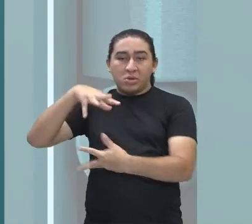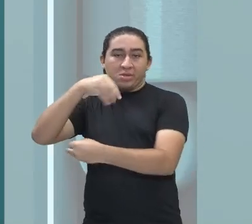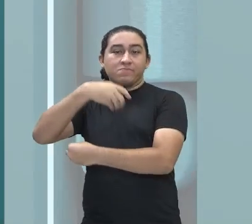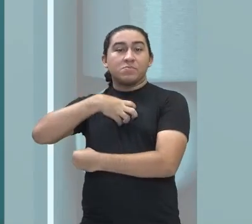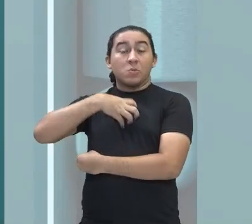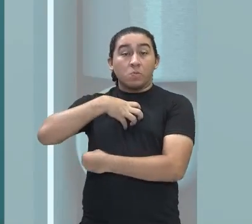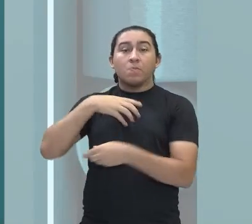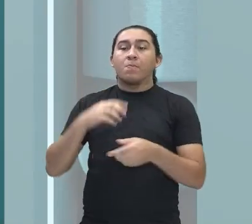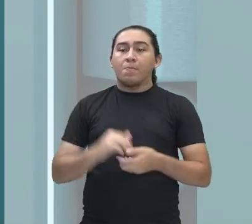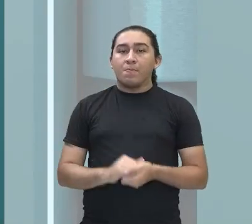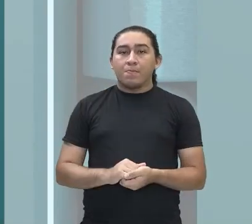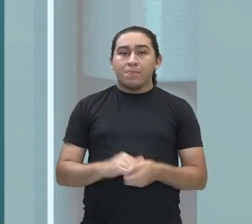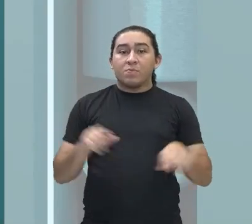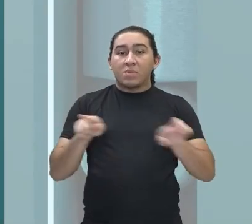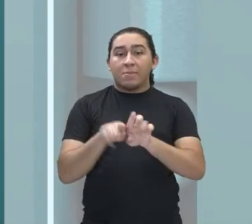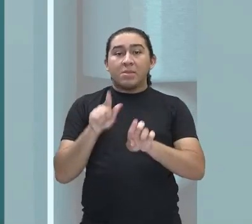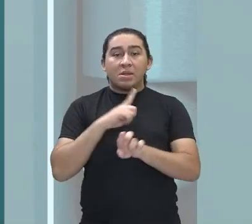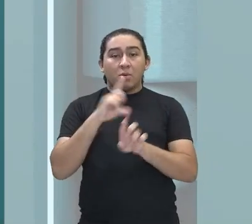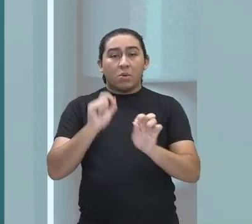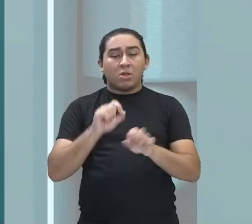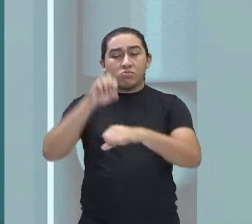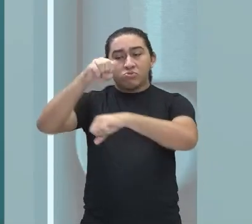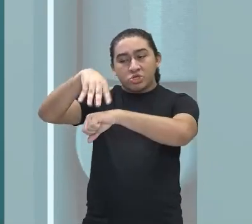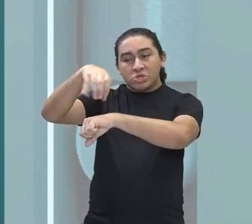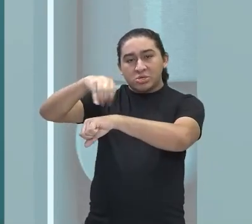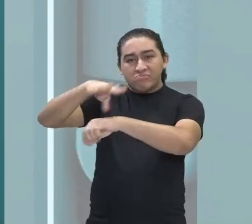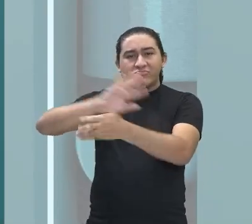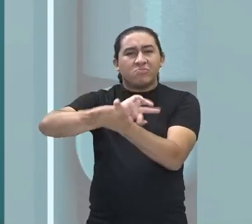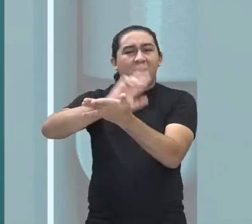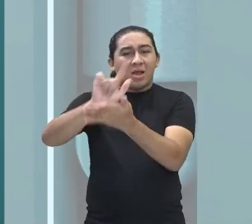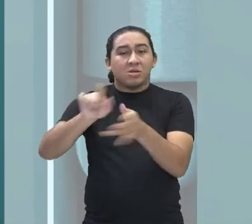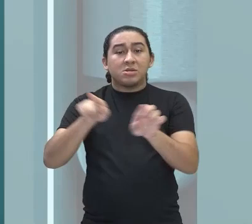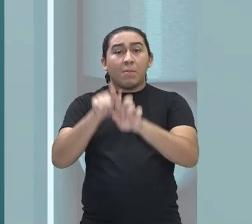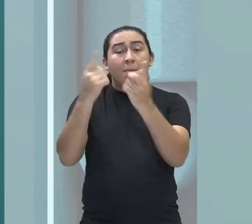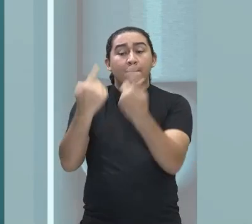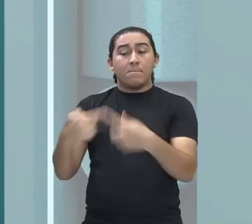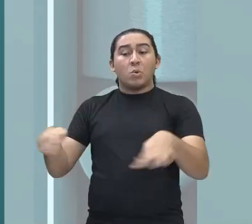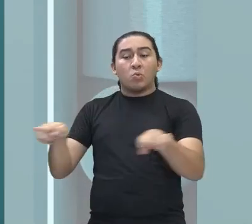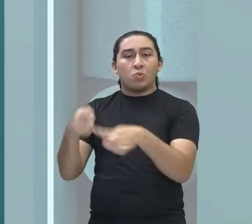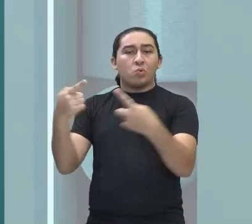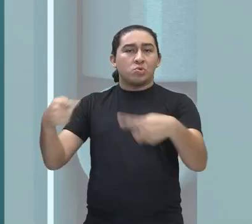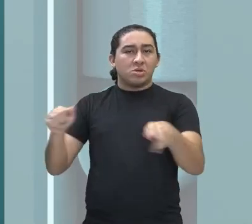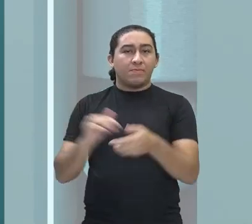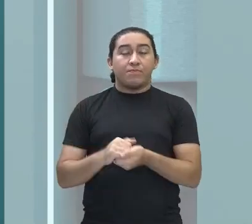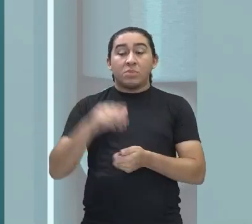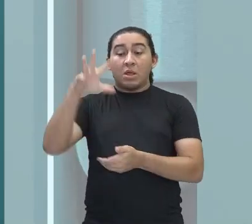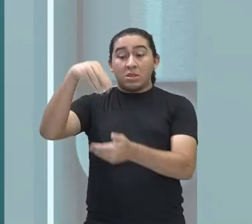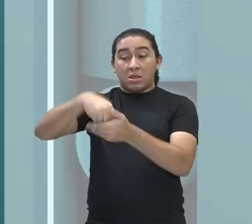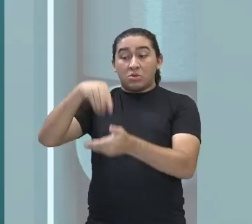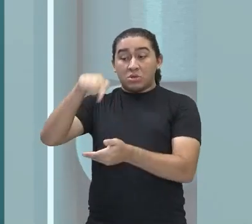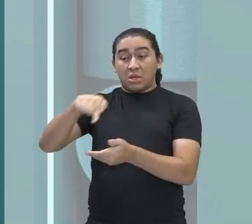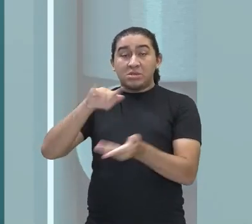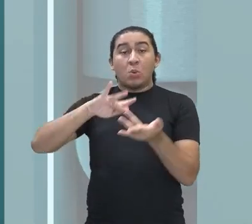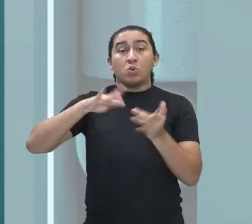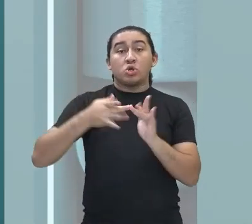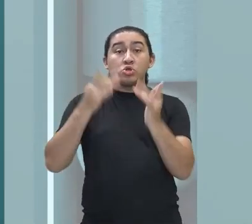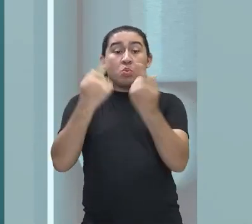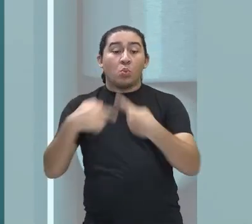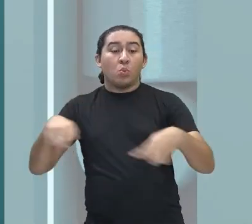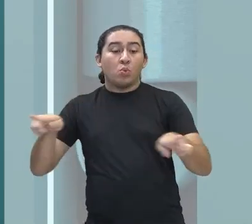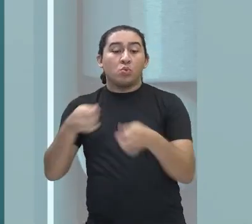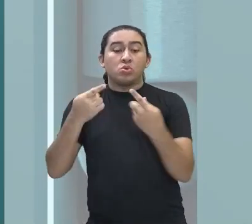há muita sugestão e muita musicalidade. Dentro dessa musicalidade, nós